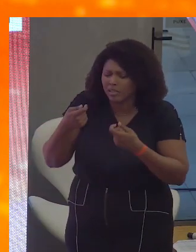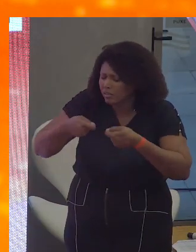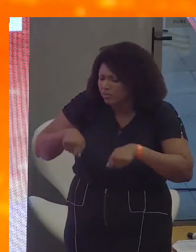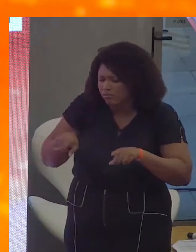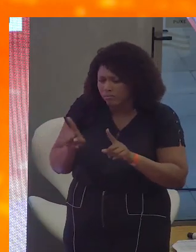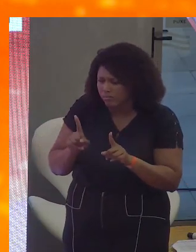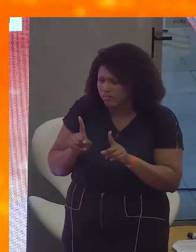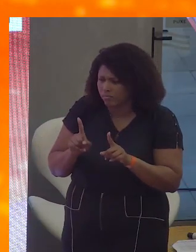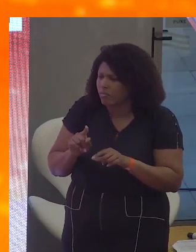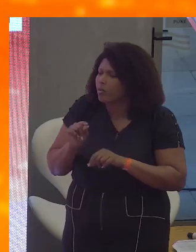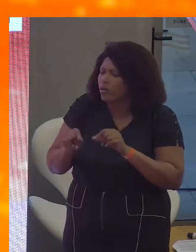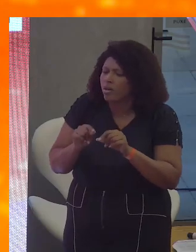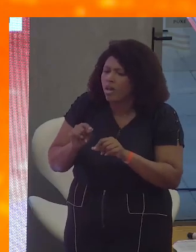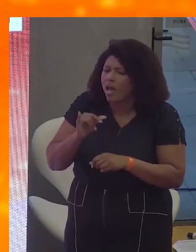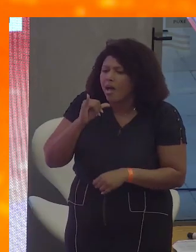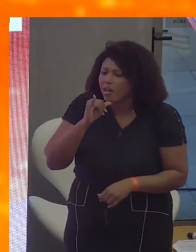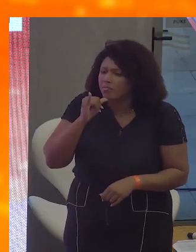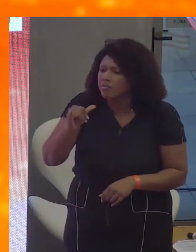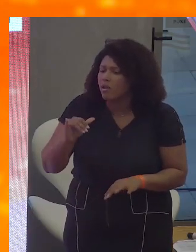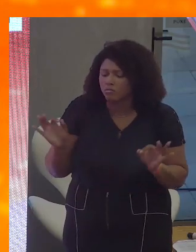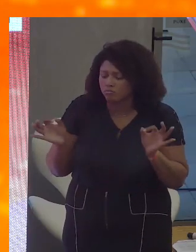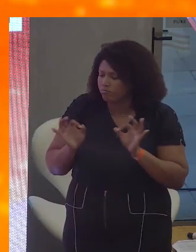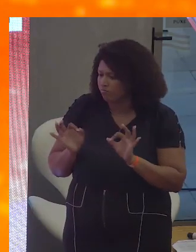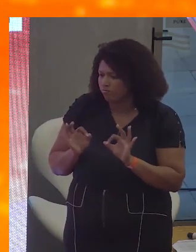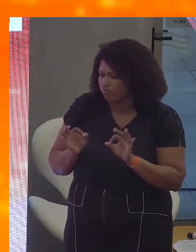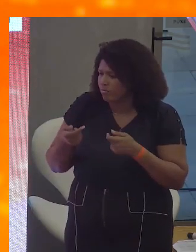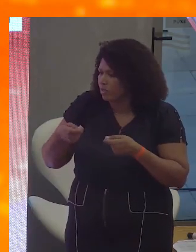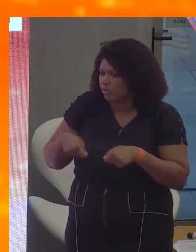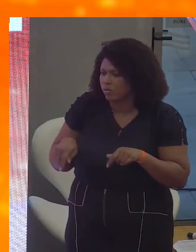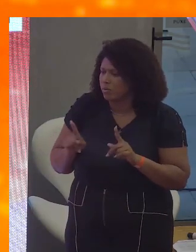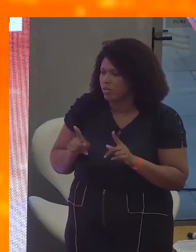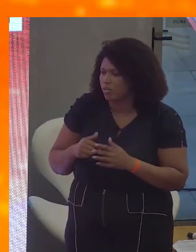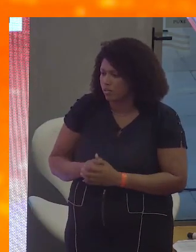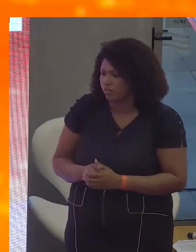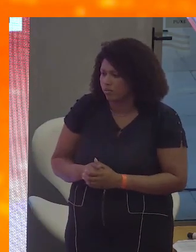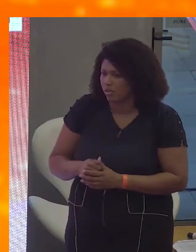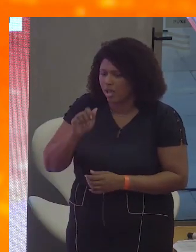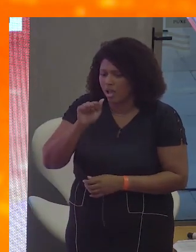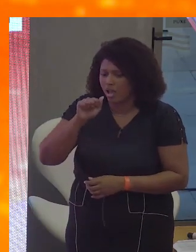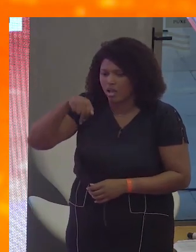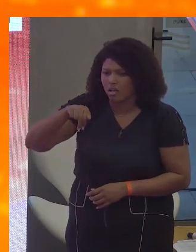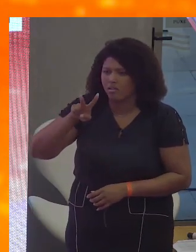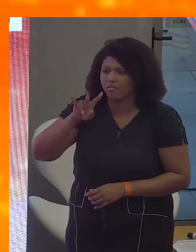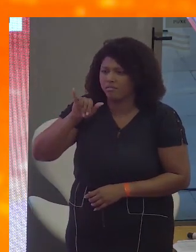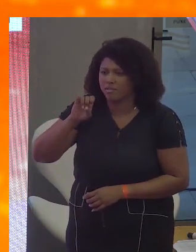necessidade de notificar a agência reguladora.